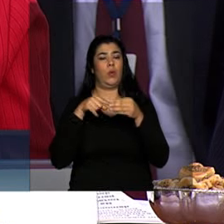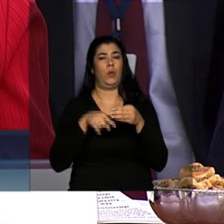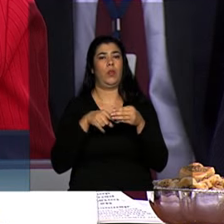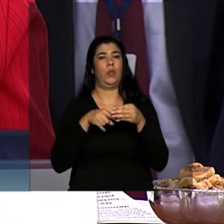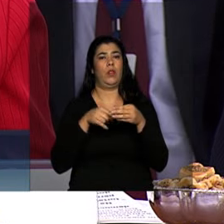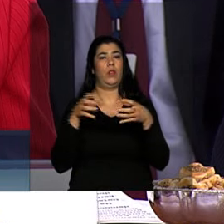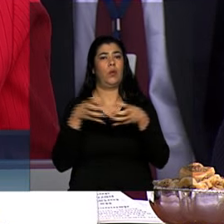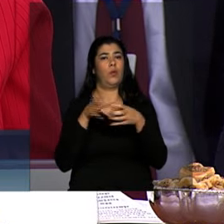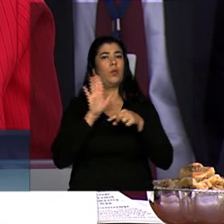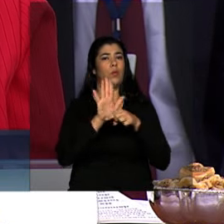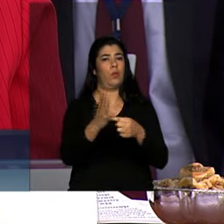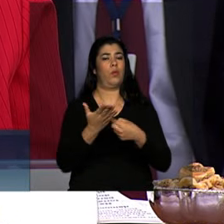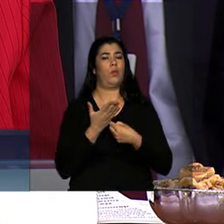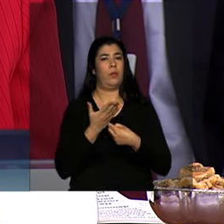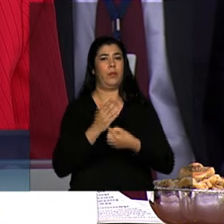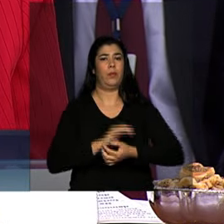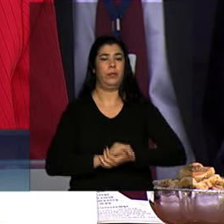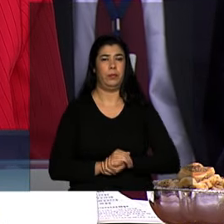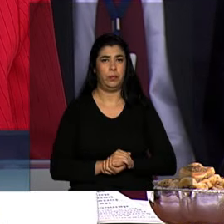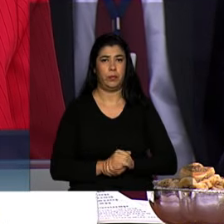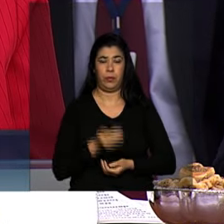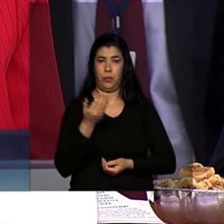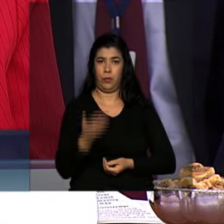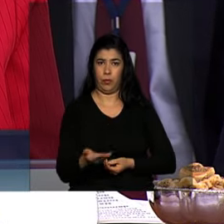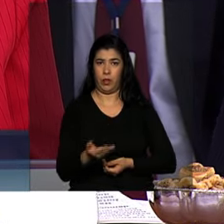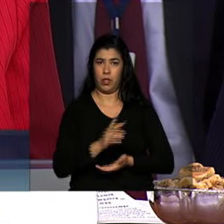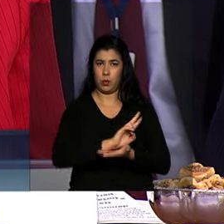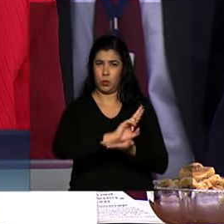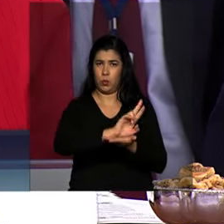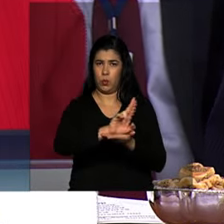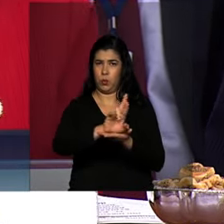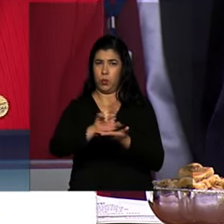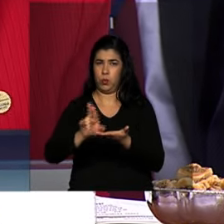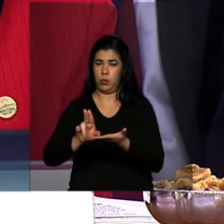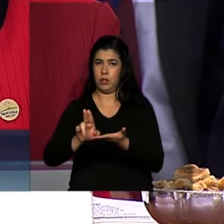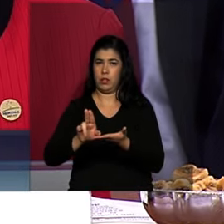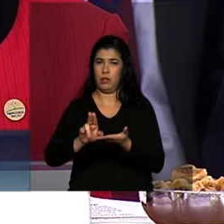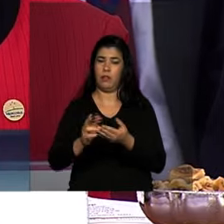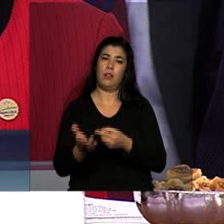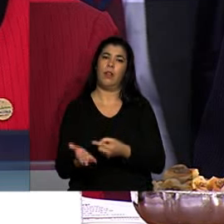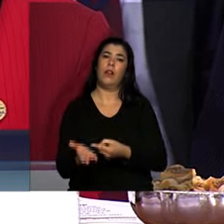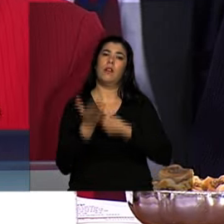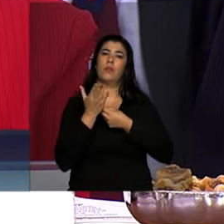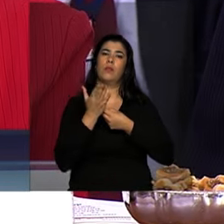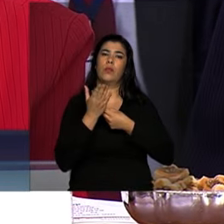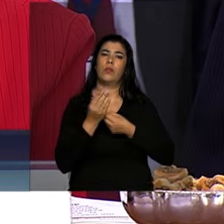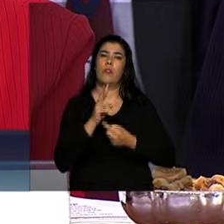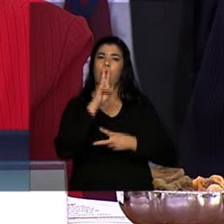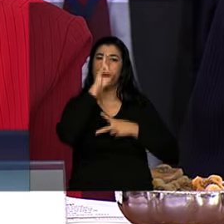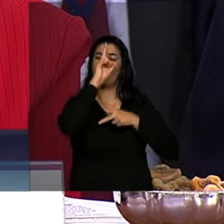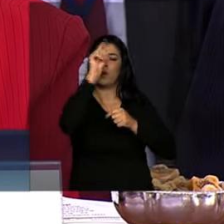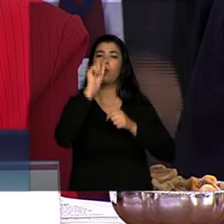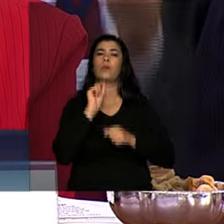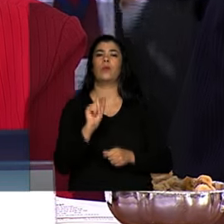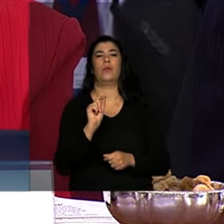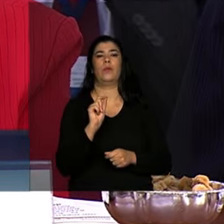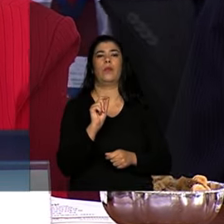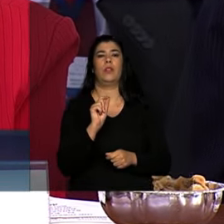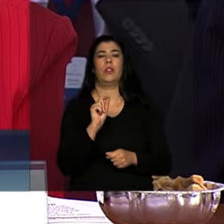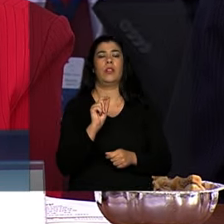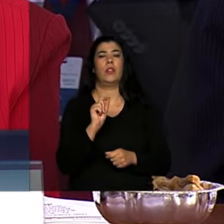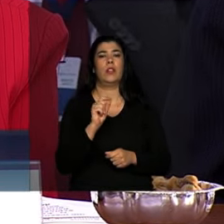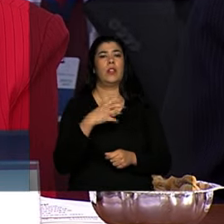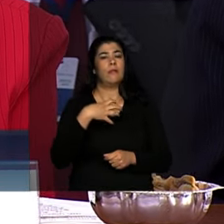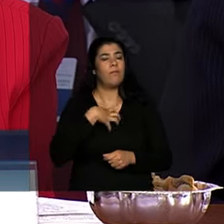na nossa cooperação. Esse pluralismo, ele fortalece e dá, sobretudo,